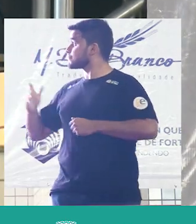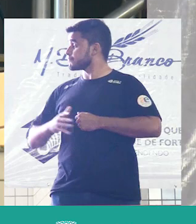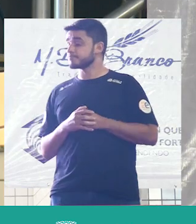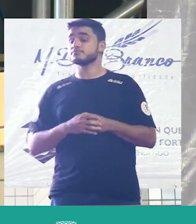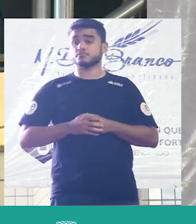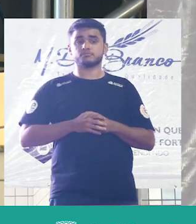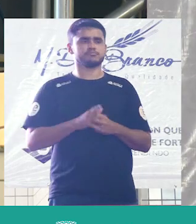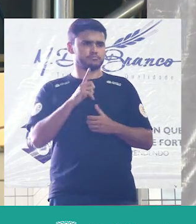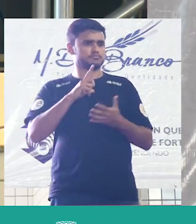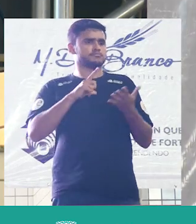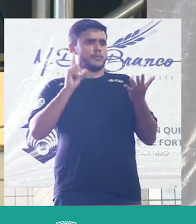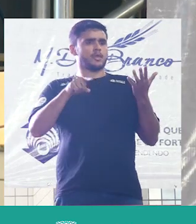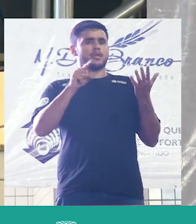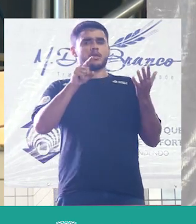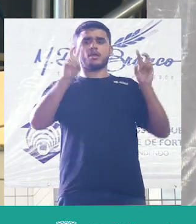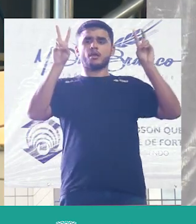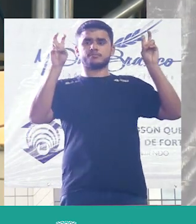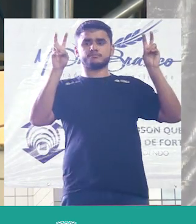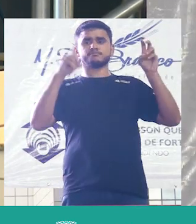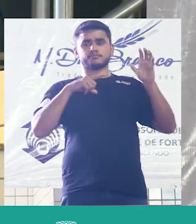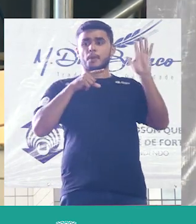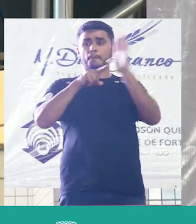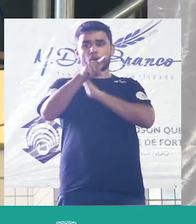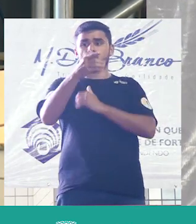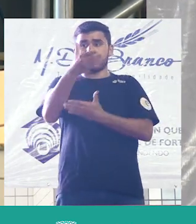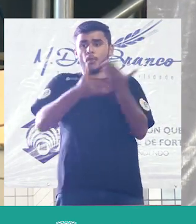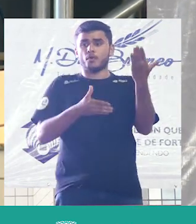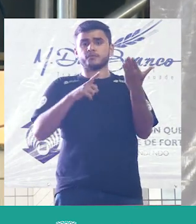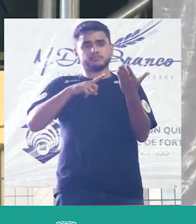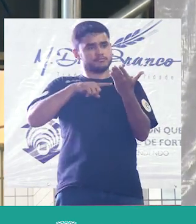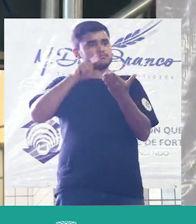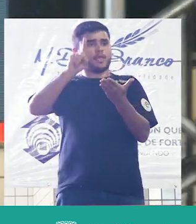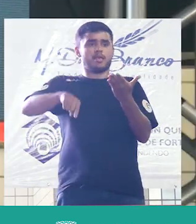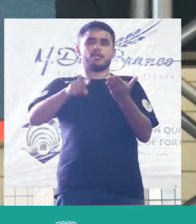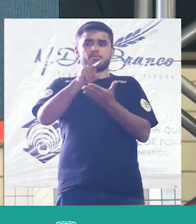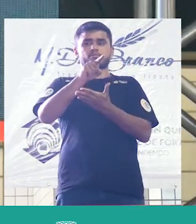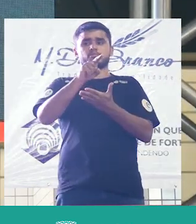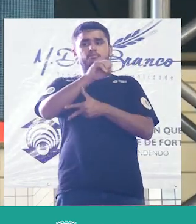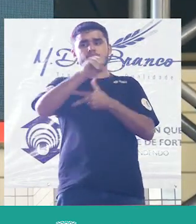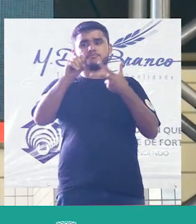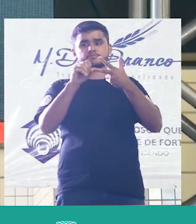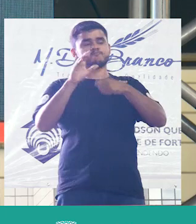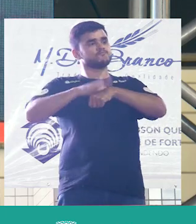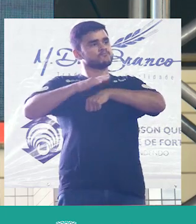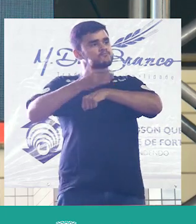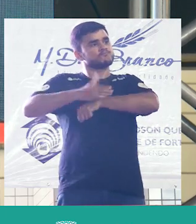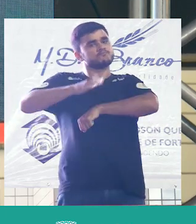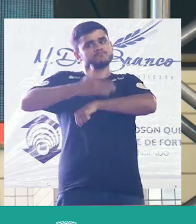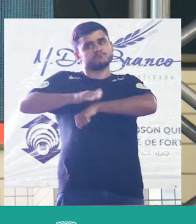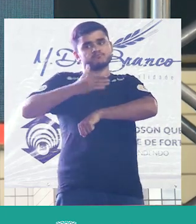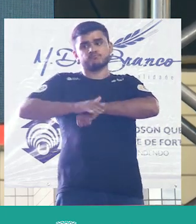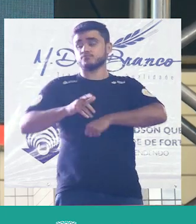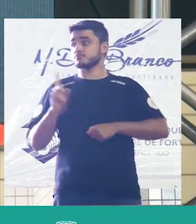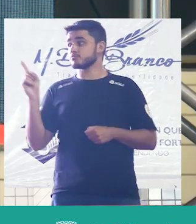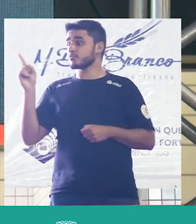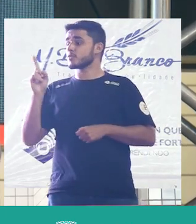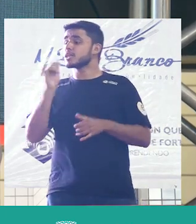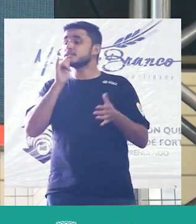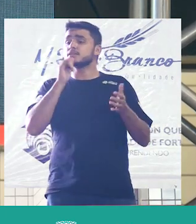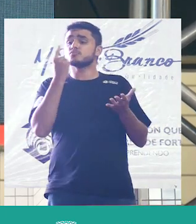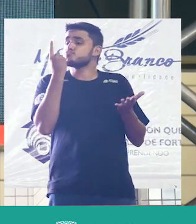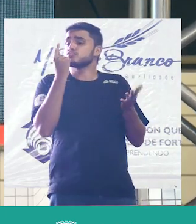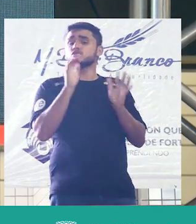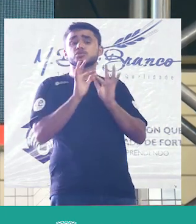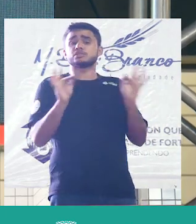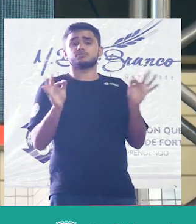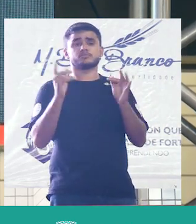vai ter pelo menos uma dessa matéria. E para você resolver essa questão, é só treinar. Esse aqui é o meu primeiro exemplo. Eu